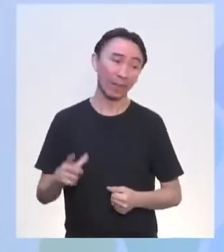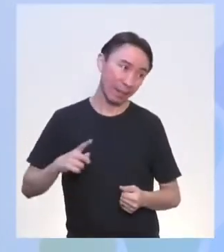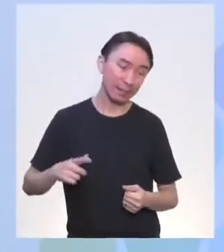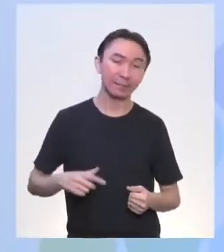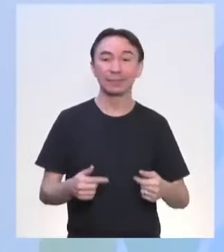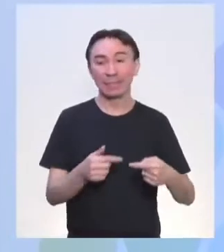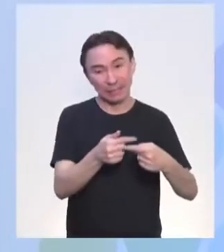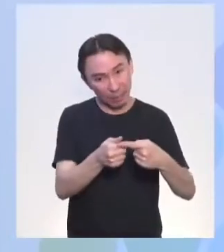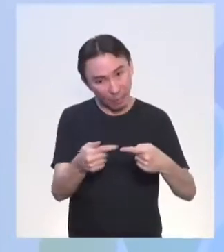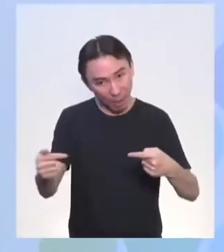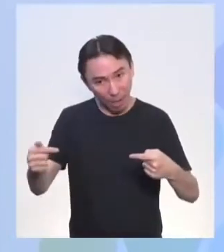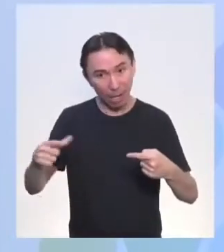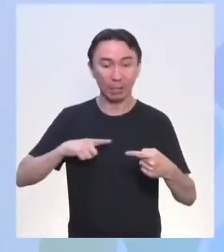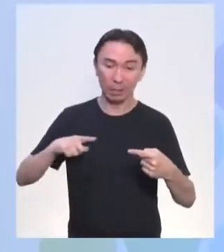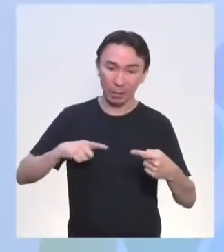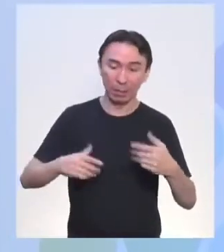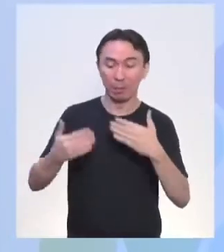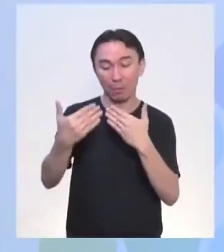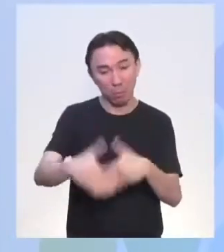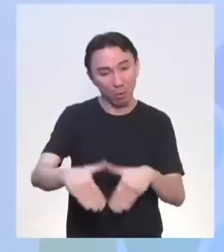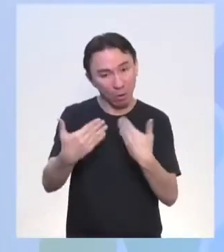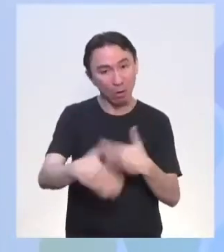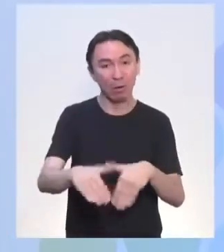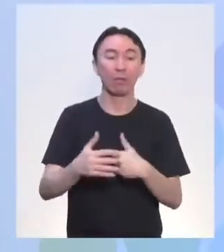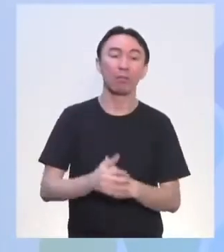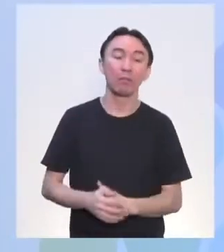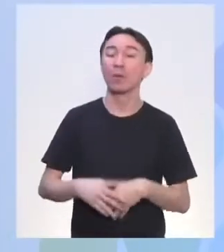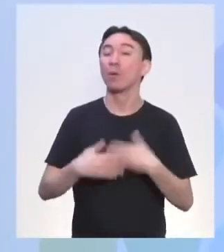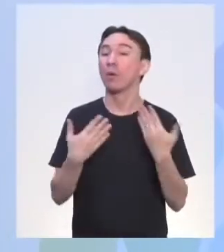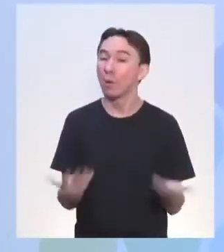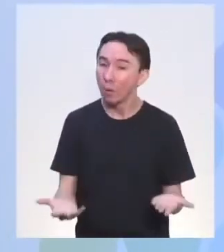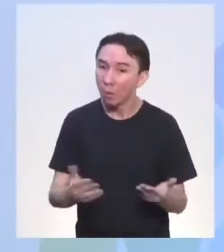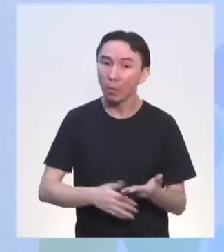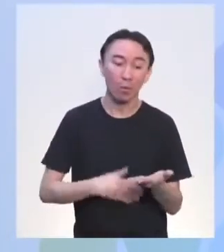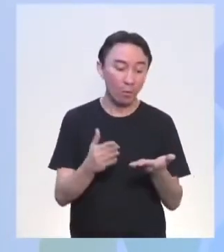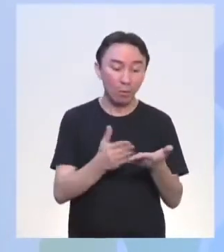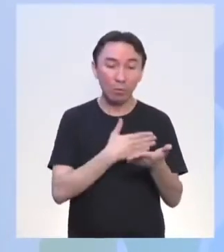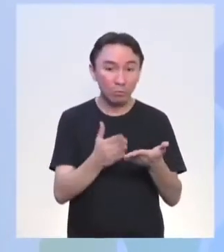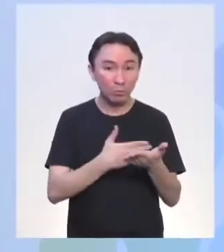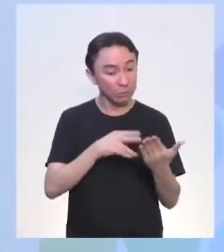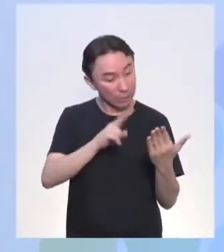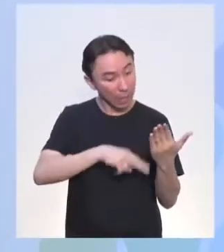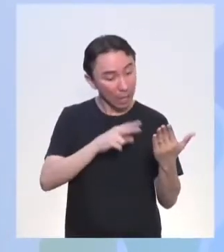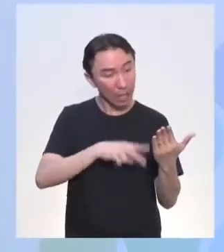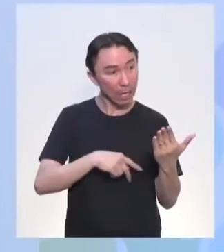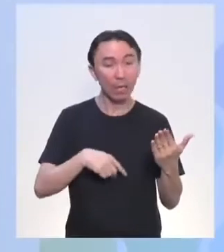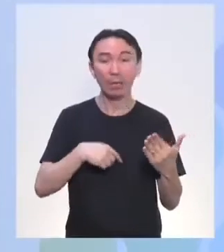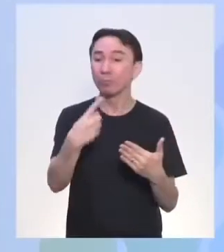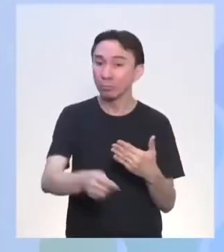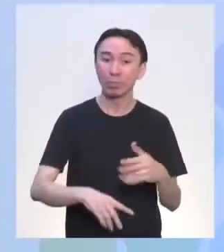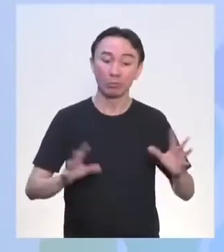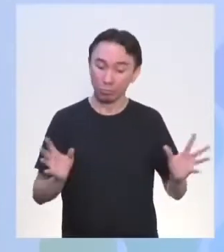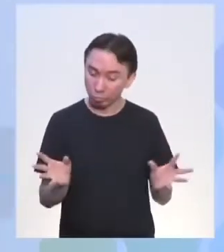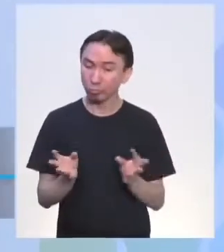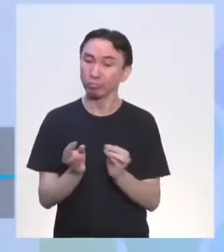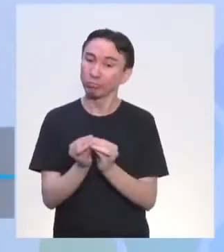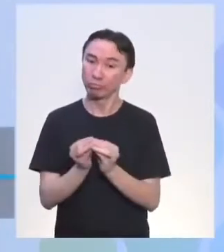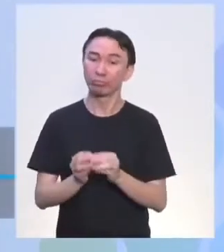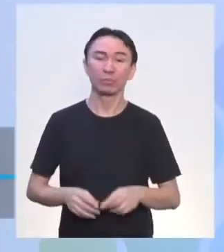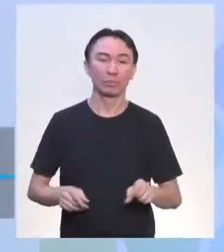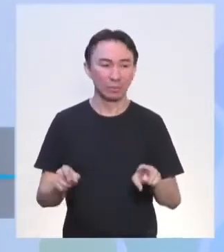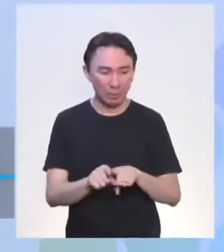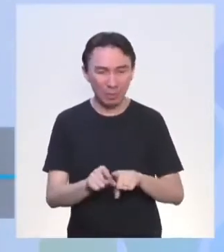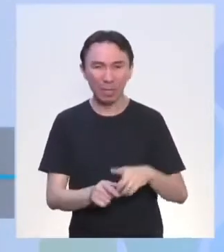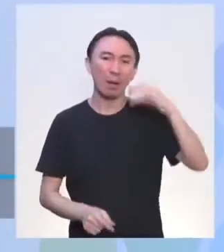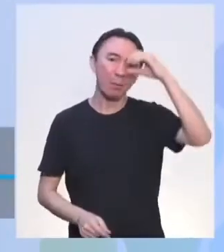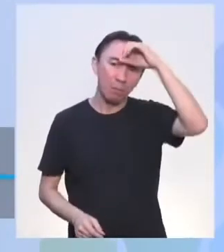a Proiara. Quando o professor pede a leitura de livros literários. Boa. Para o aprendizado, a professora